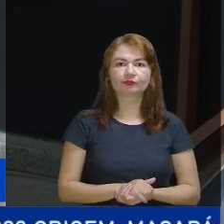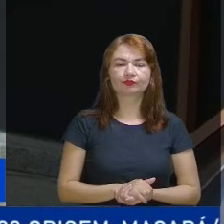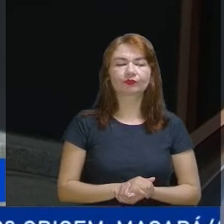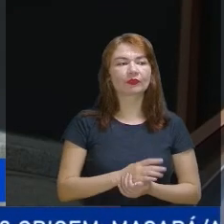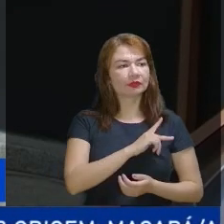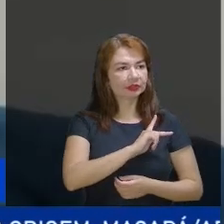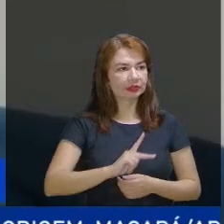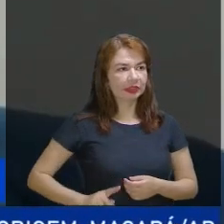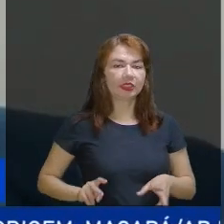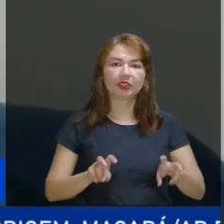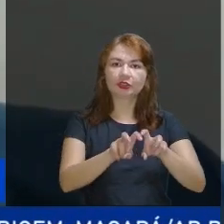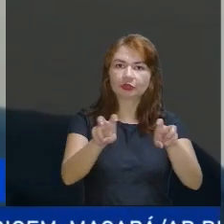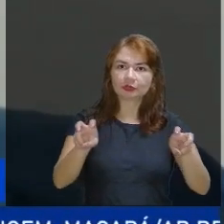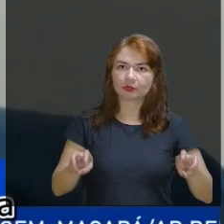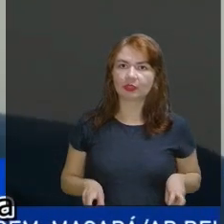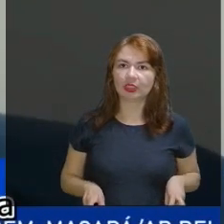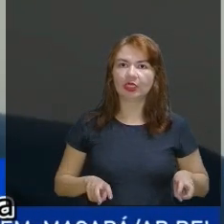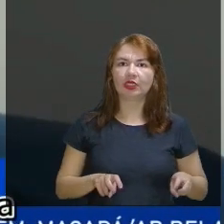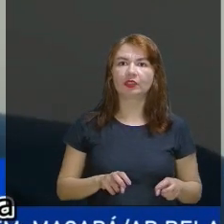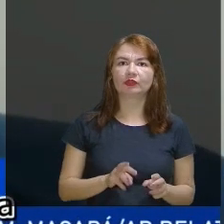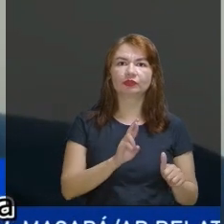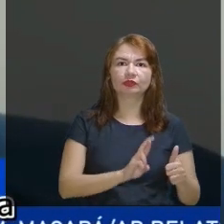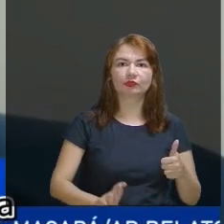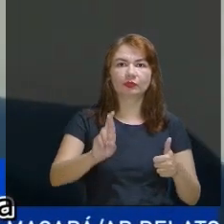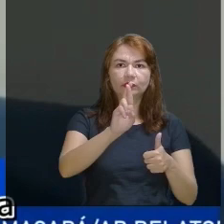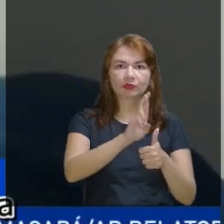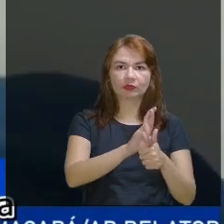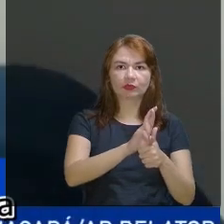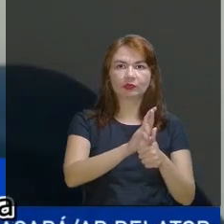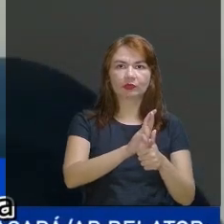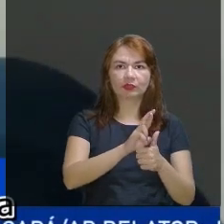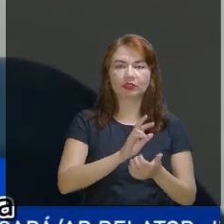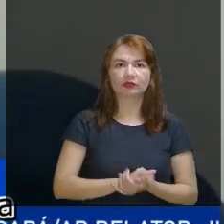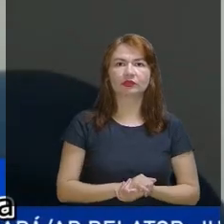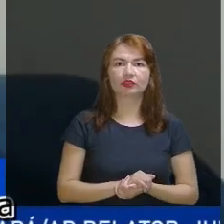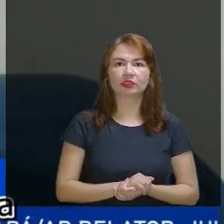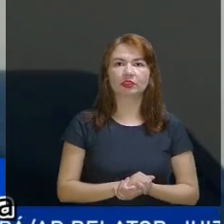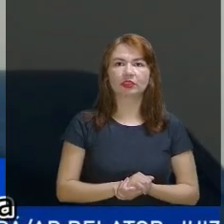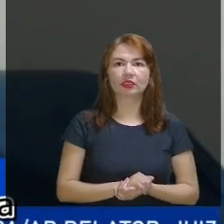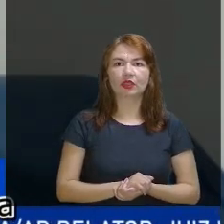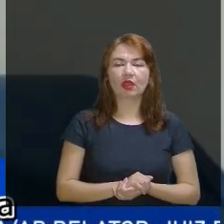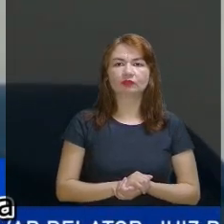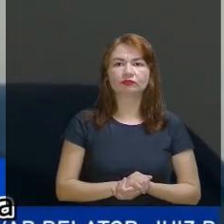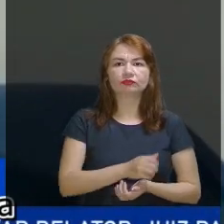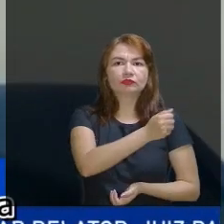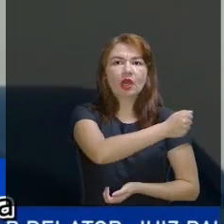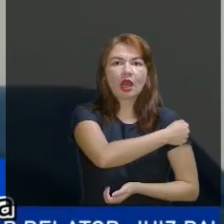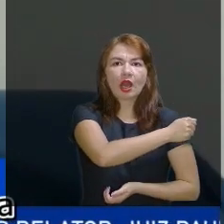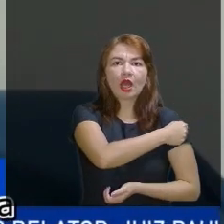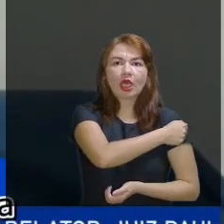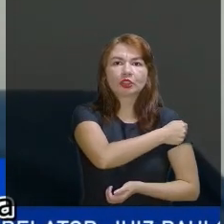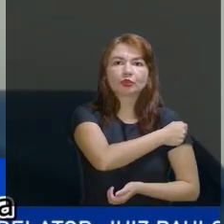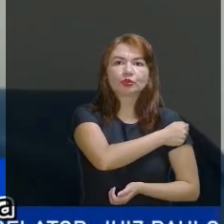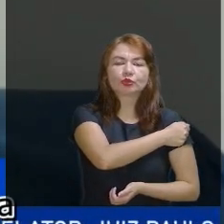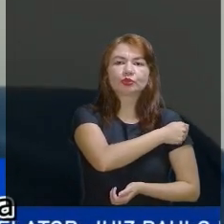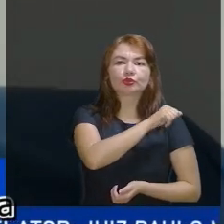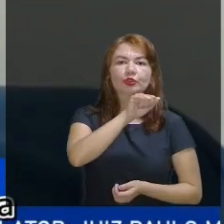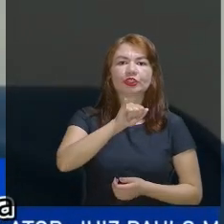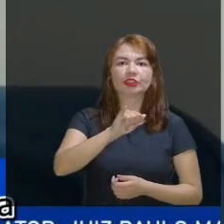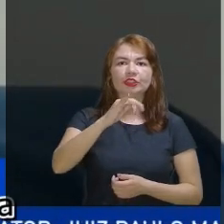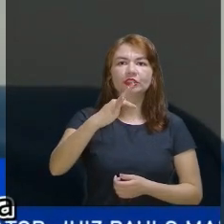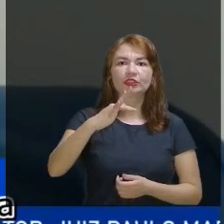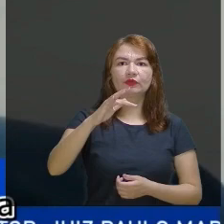pares, doutora procuradora regional e aos acadêmicos aí do IFAR. Foco no juiz da classe dos advogados,